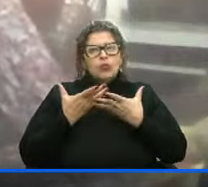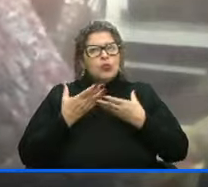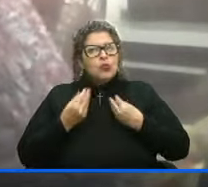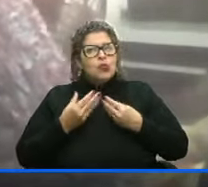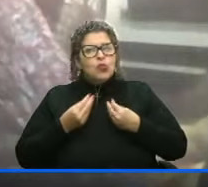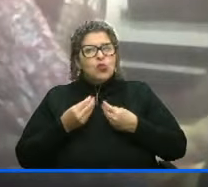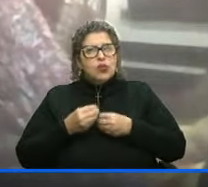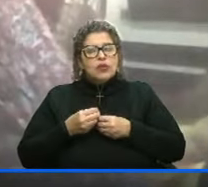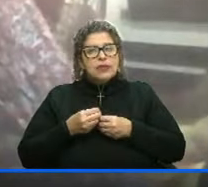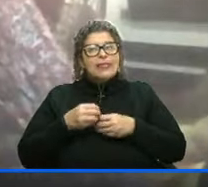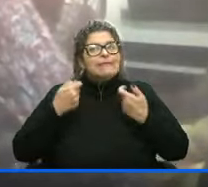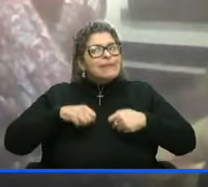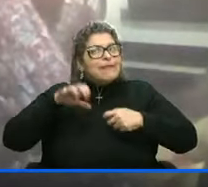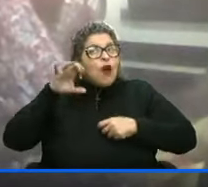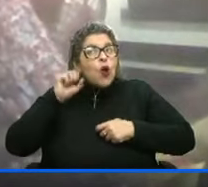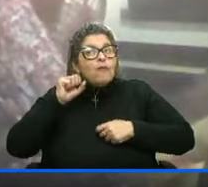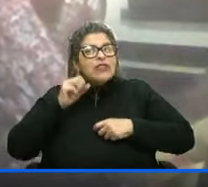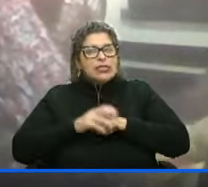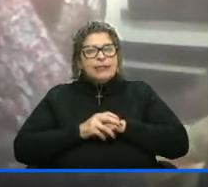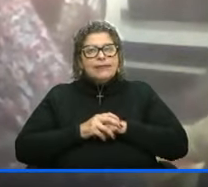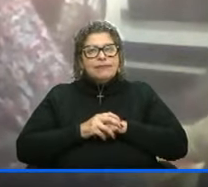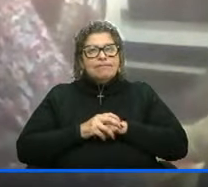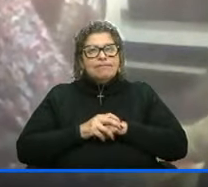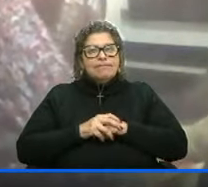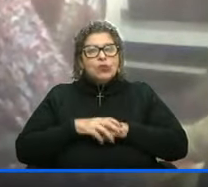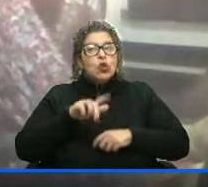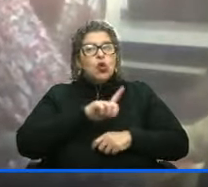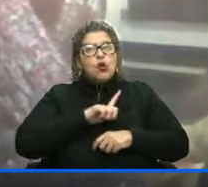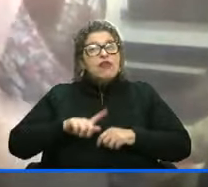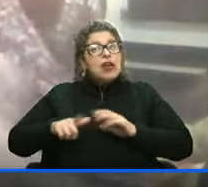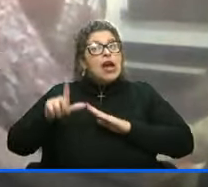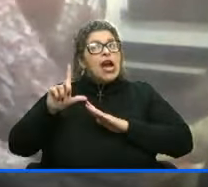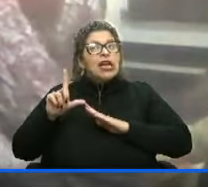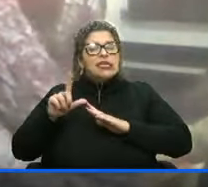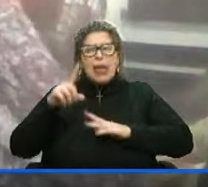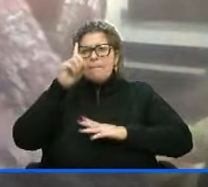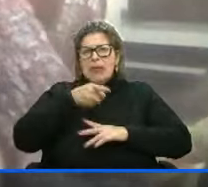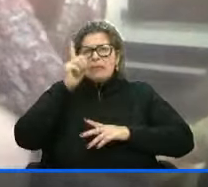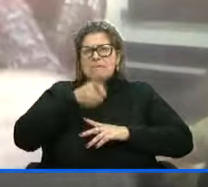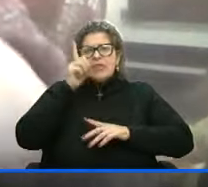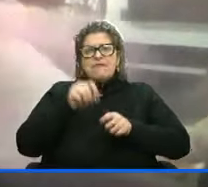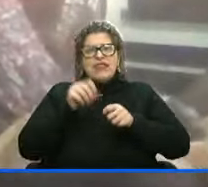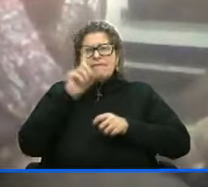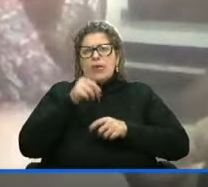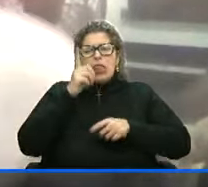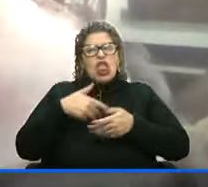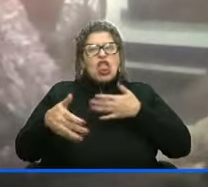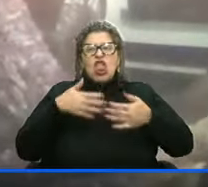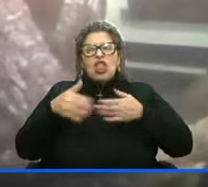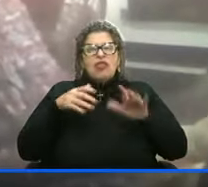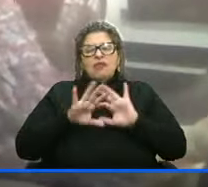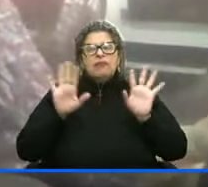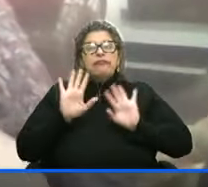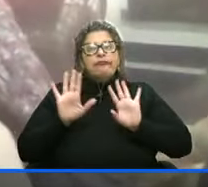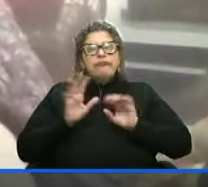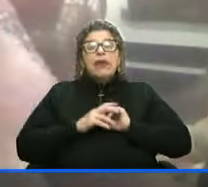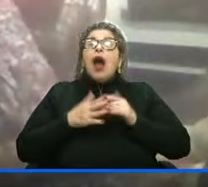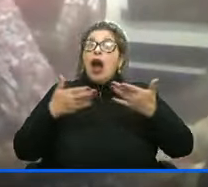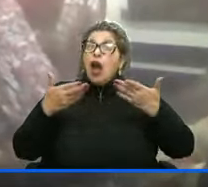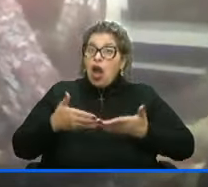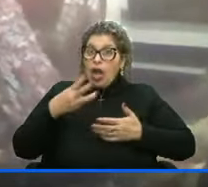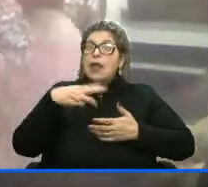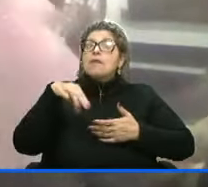serem ouvidas, né, no governo anterior. Era muito assim, manda fazer e manda e não ouve, não constrói. Então, aqui